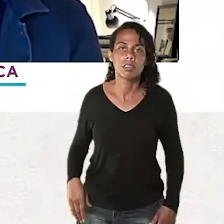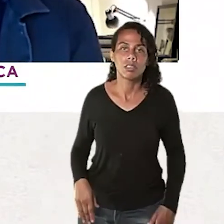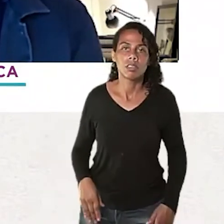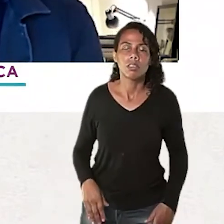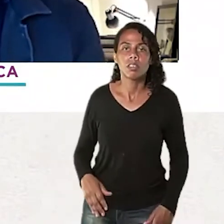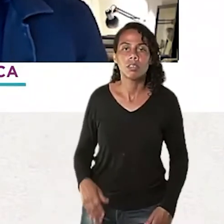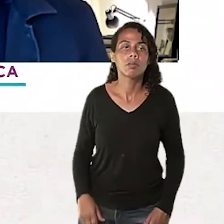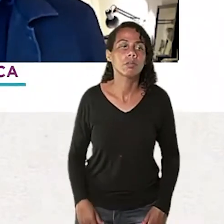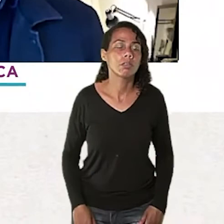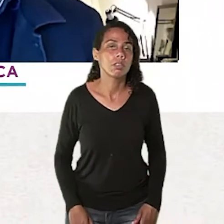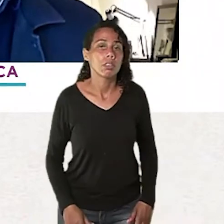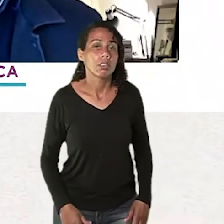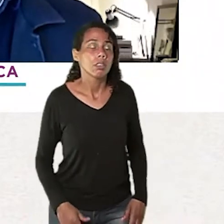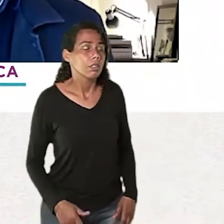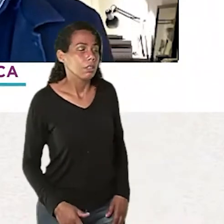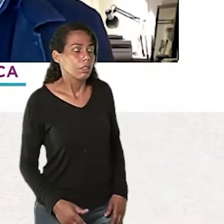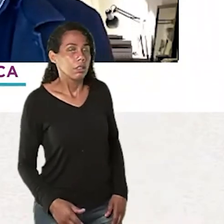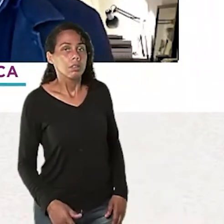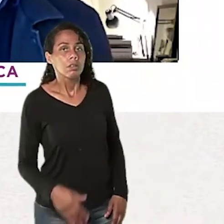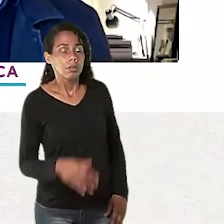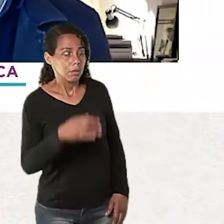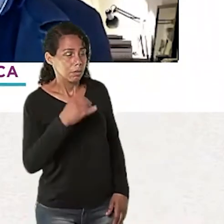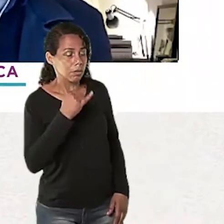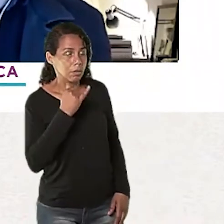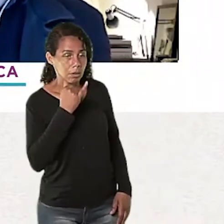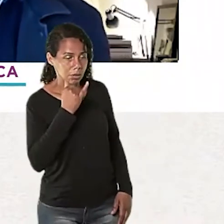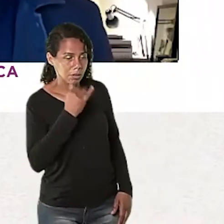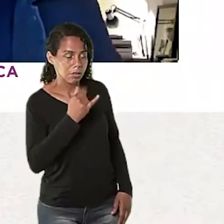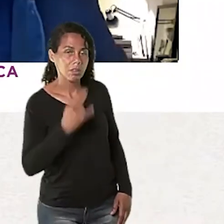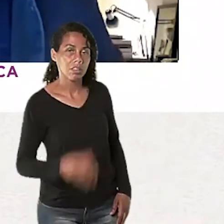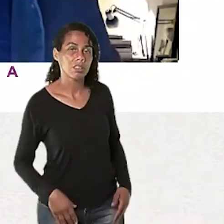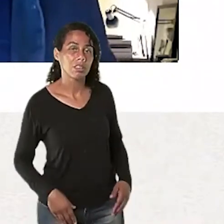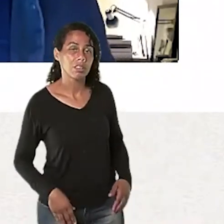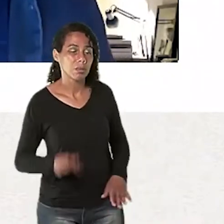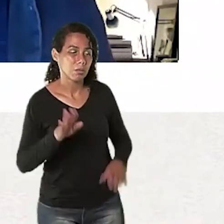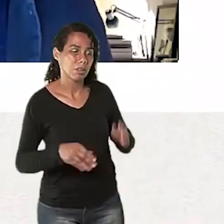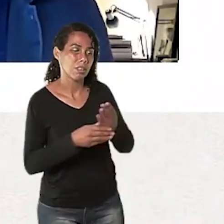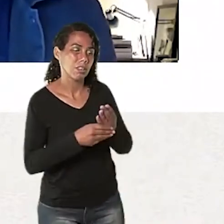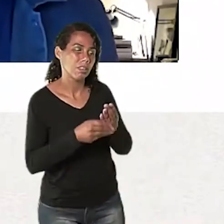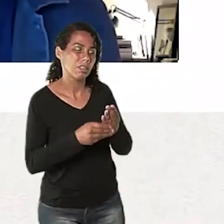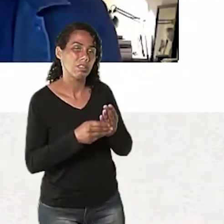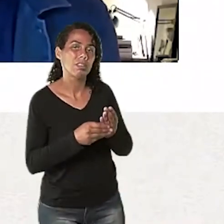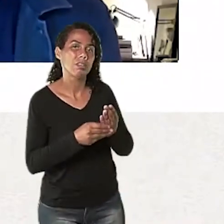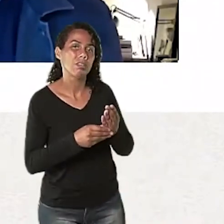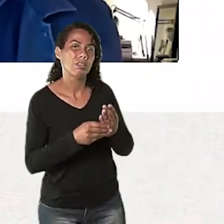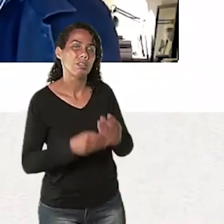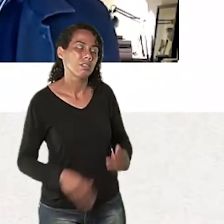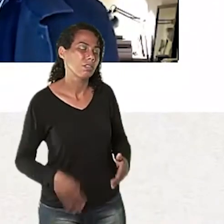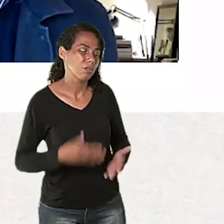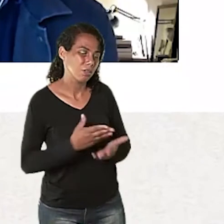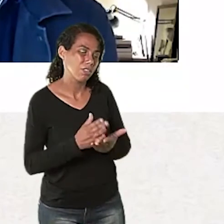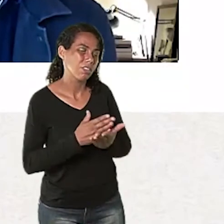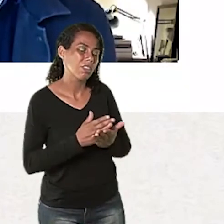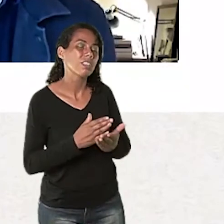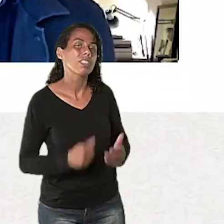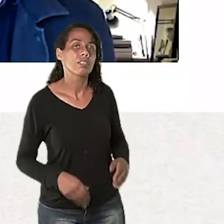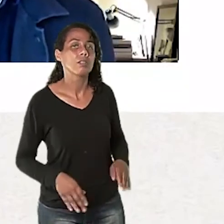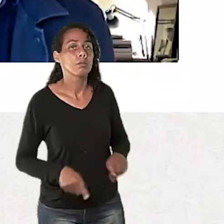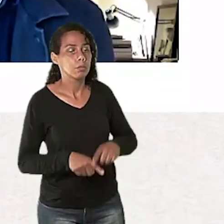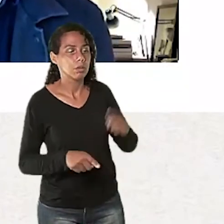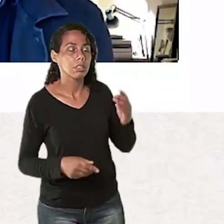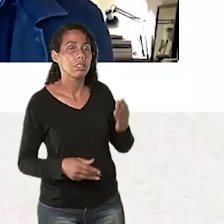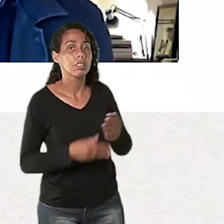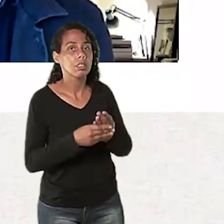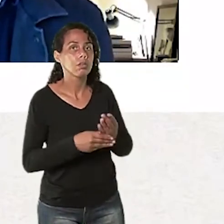naquelas opiniões. Mesmo. Mas é porque é mesmo uma tristeza, João? Mas tem tristezas que são mais divertidas. É mesmo, vamos